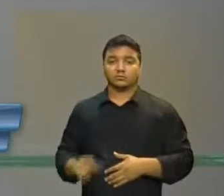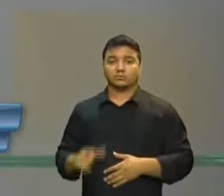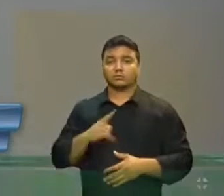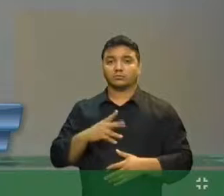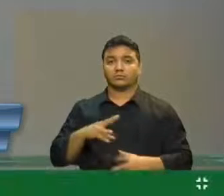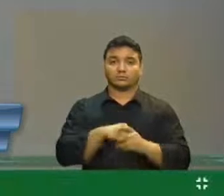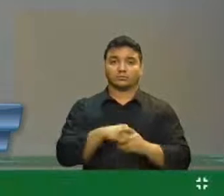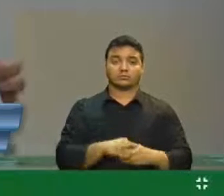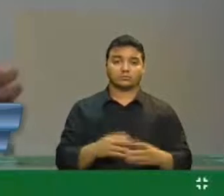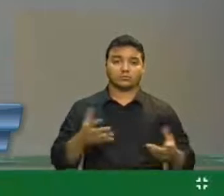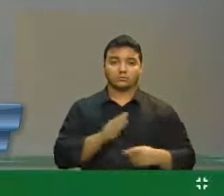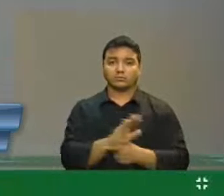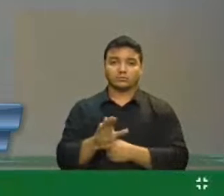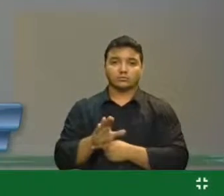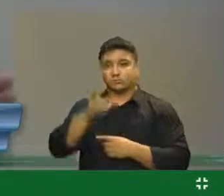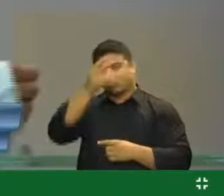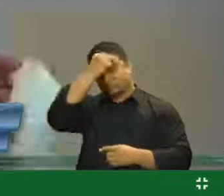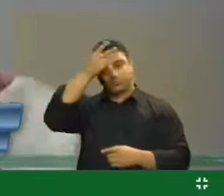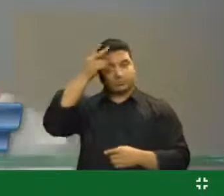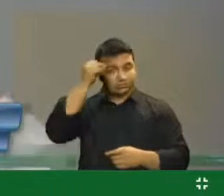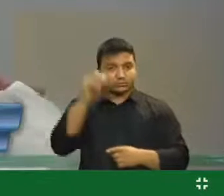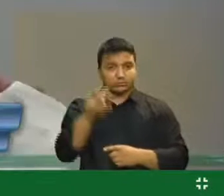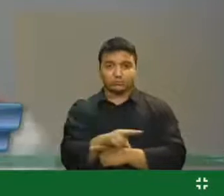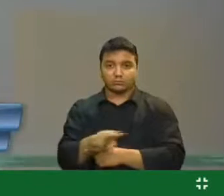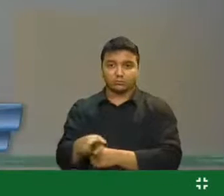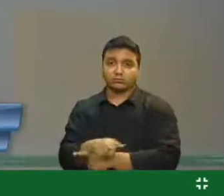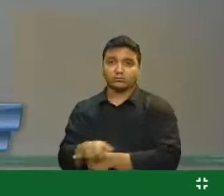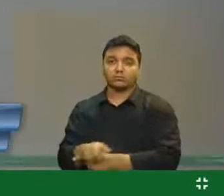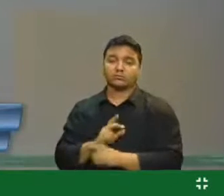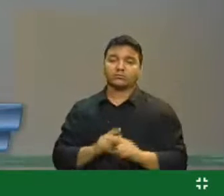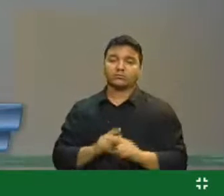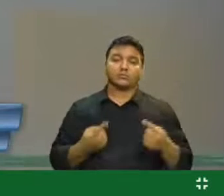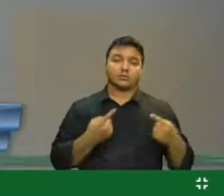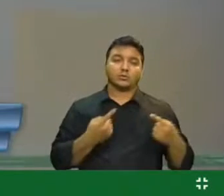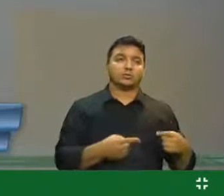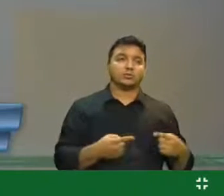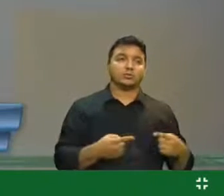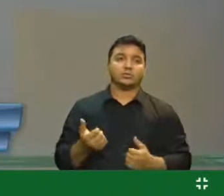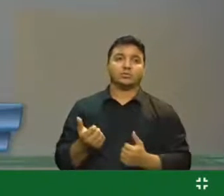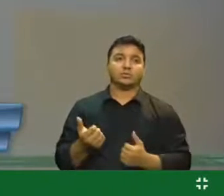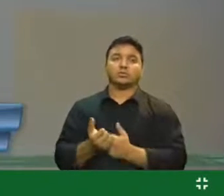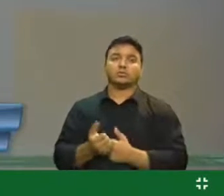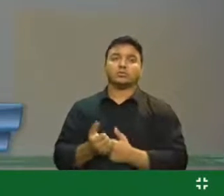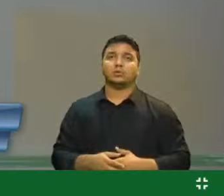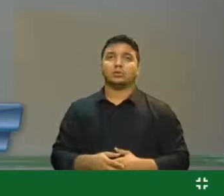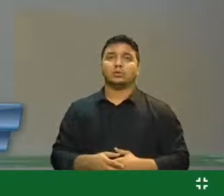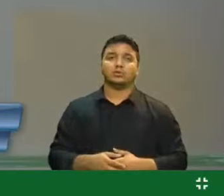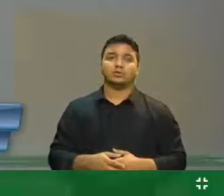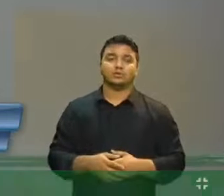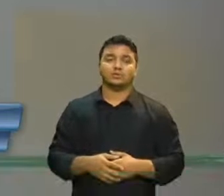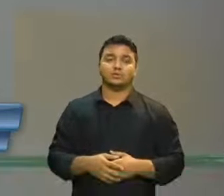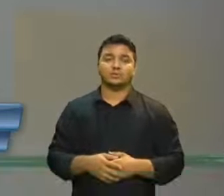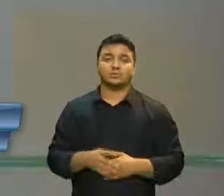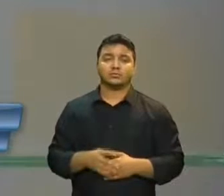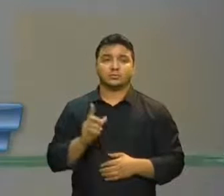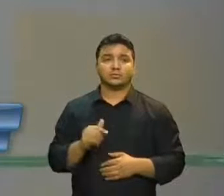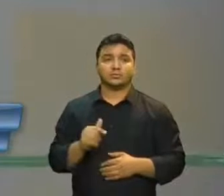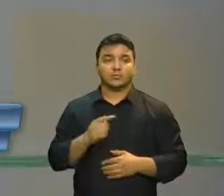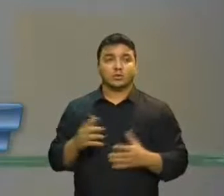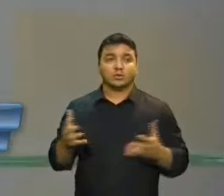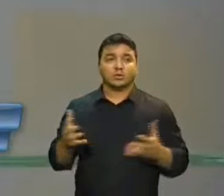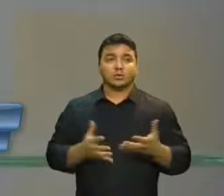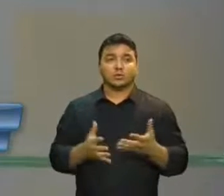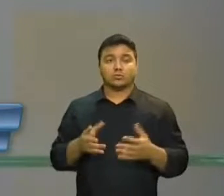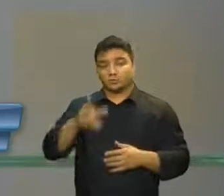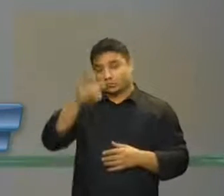que é para ajudar o prefeito a fiscalizar, é oposição e situação. Pois bem, mas hoje, meu presidente,